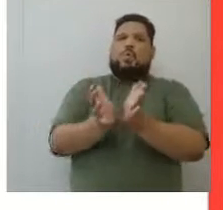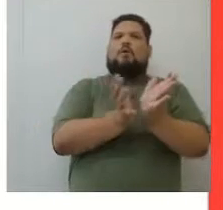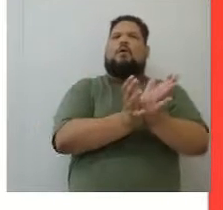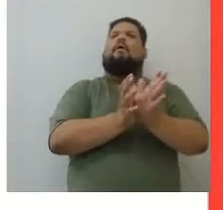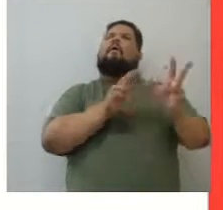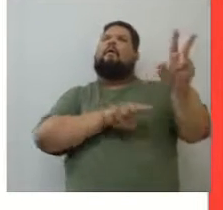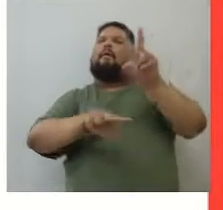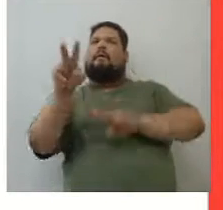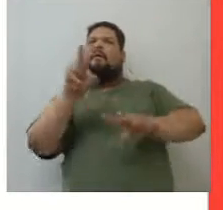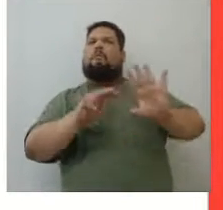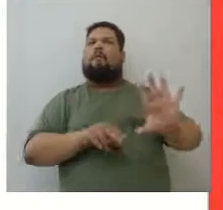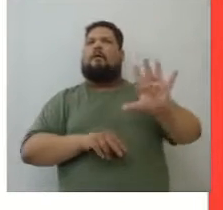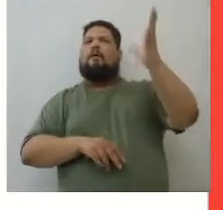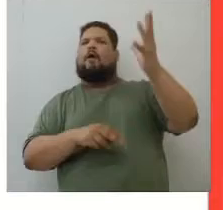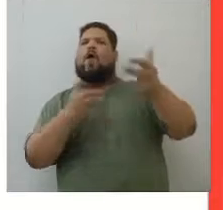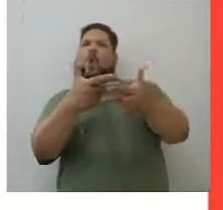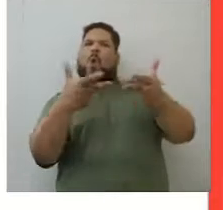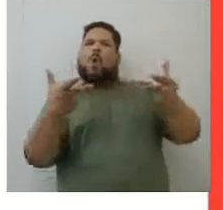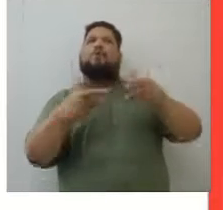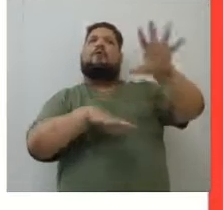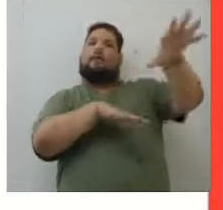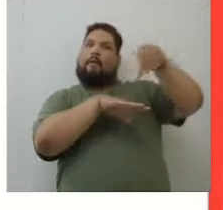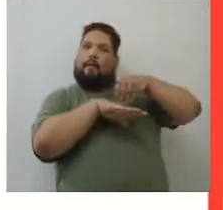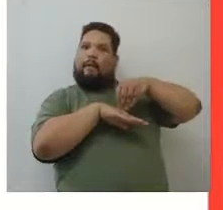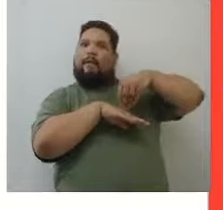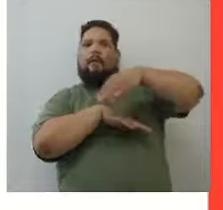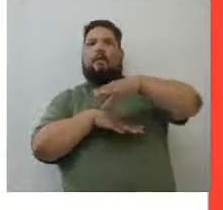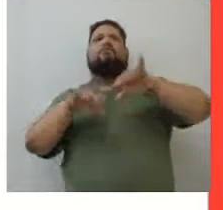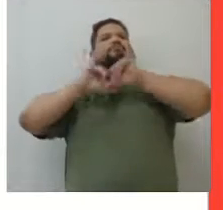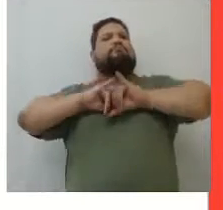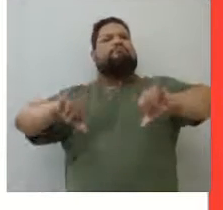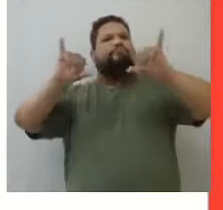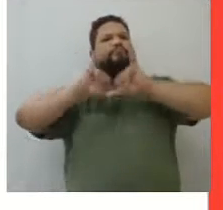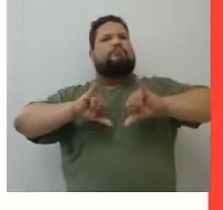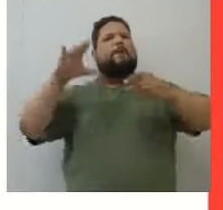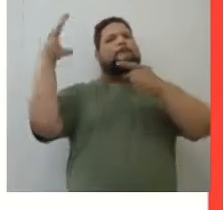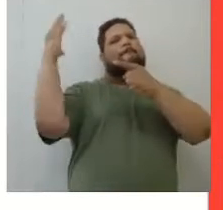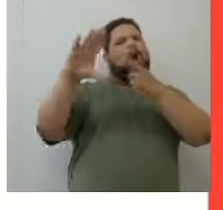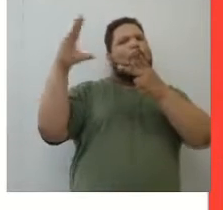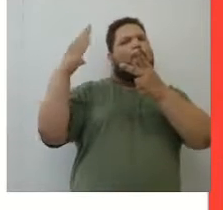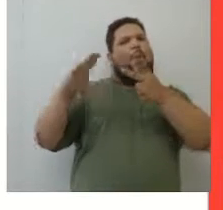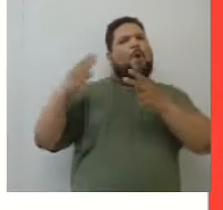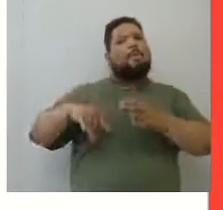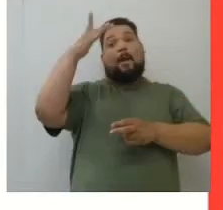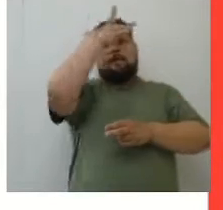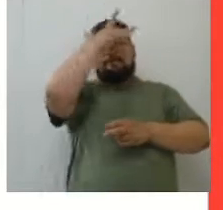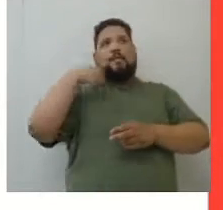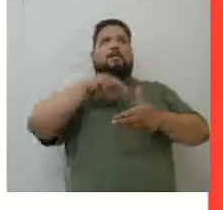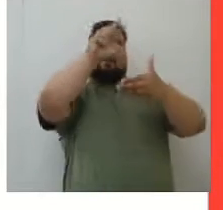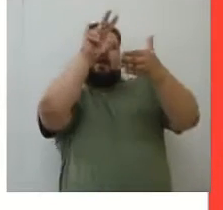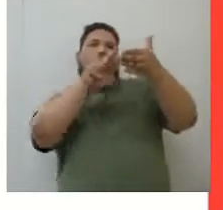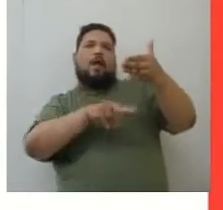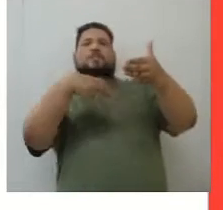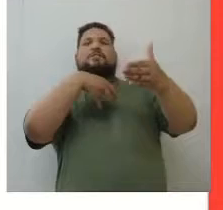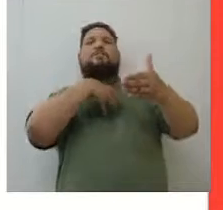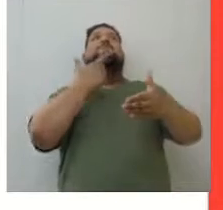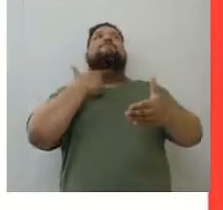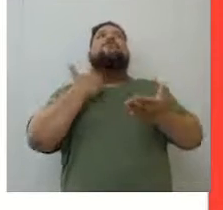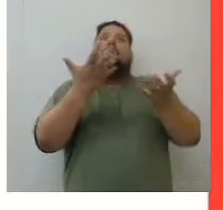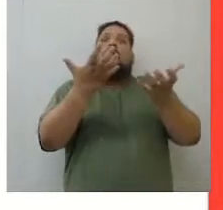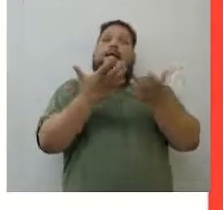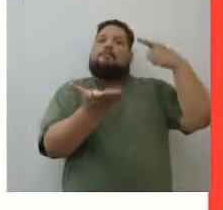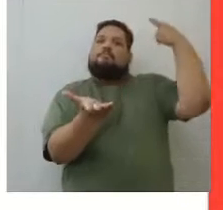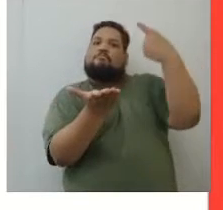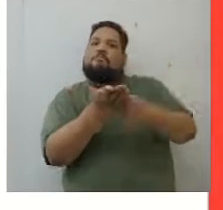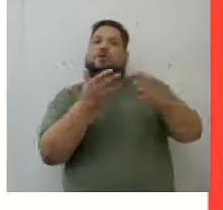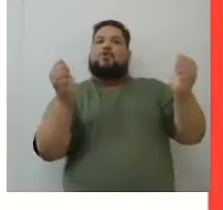observar eventos, tá? E divulgam de notícia em notícia, certo? Para que as pessoas comecem a aderir, para que as pessoas se sensibilizem, tá?